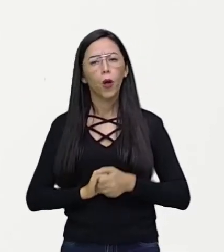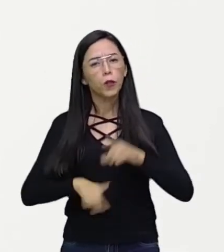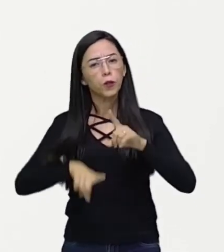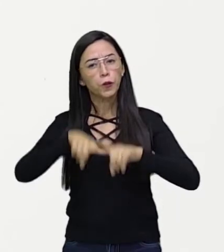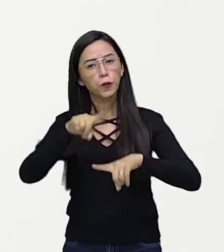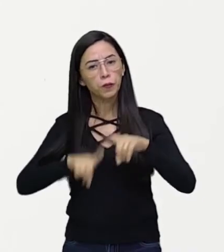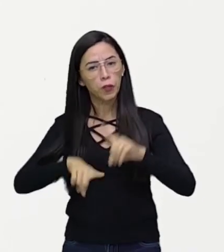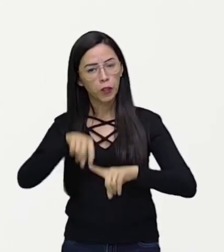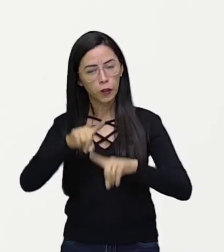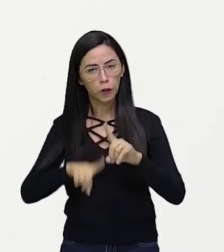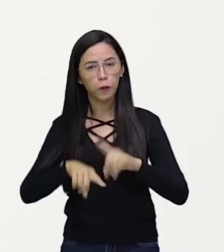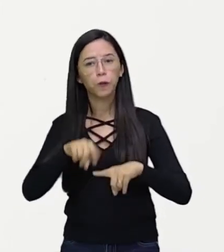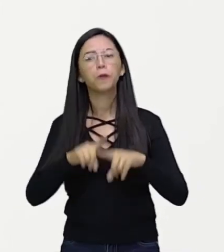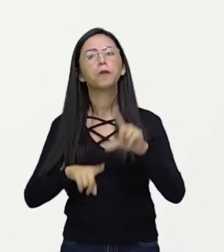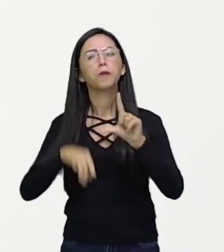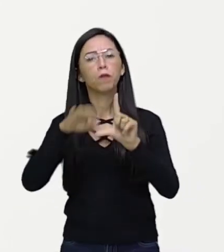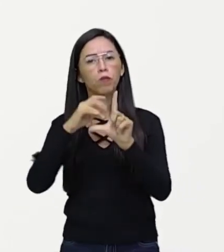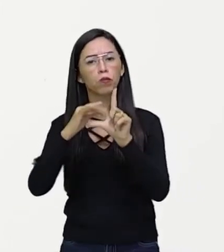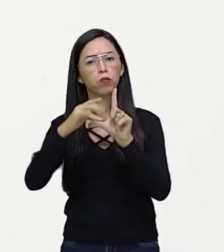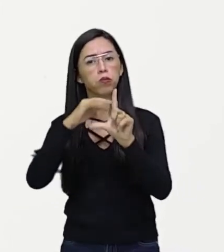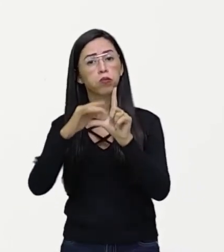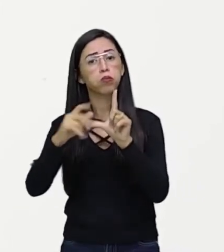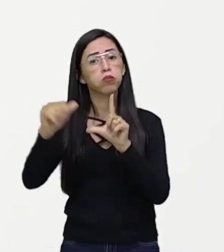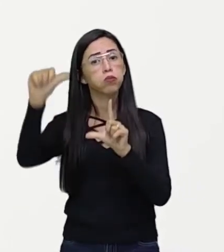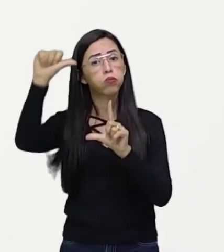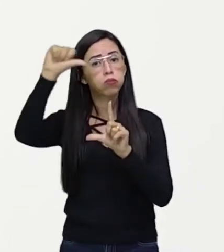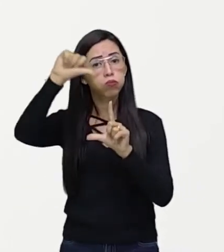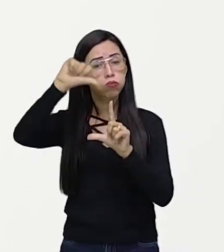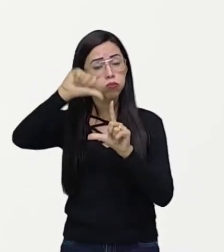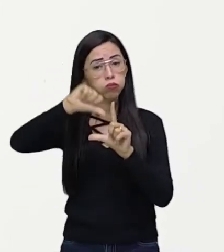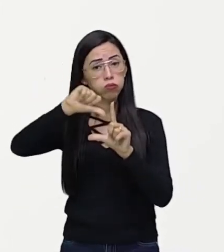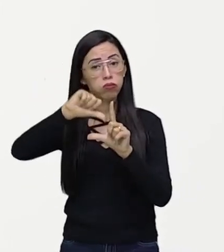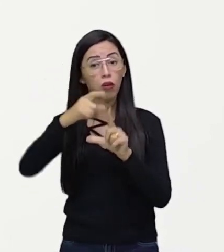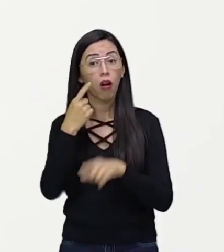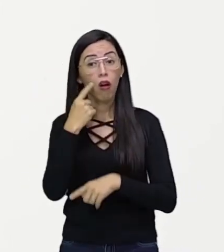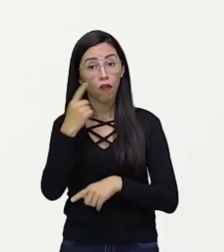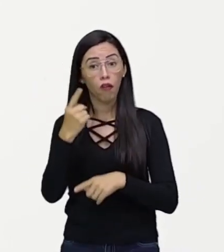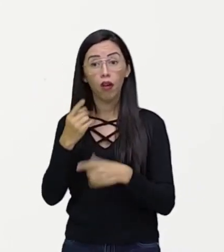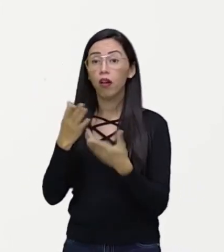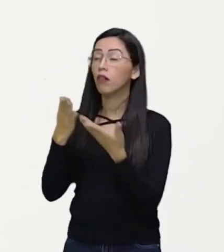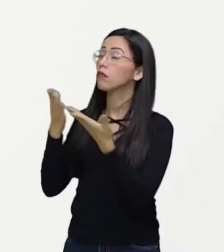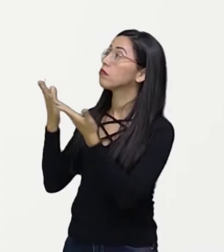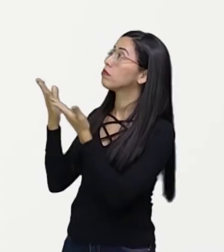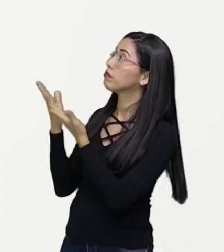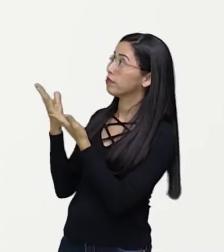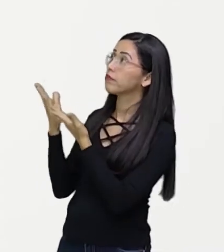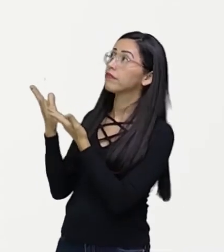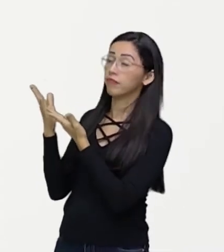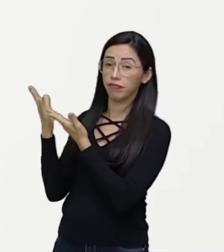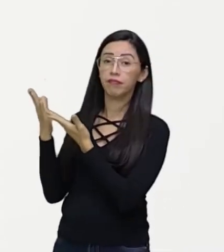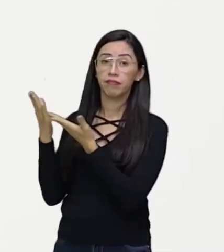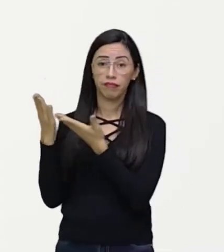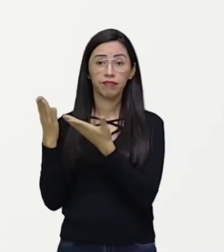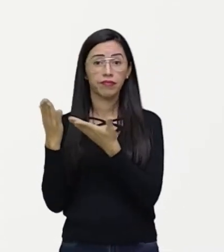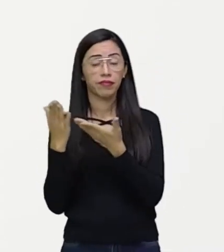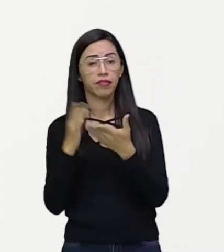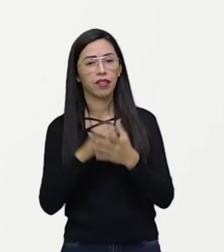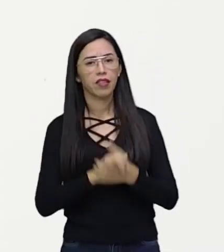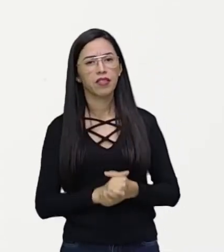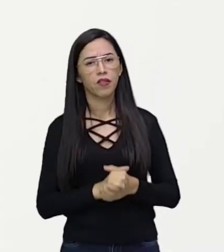Instrumentos de medidas de capacidade são garrafas. Olha que interessante. Crianças, são as garrafas. Então, as